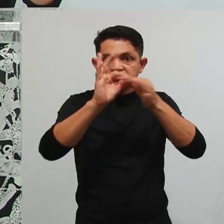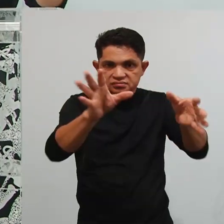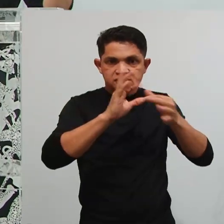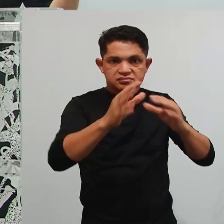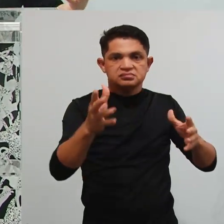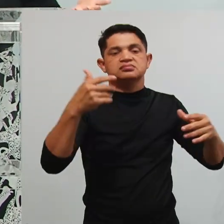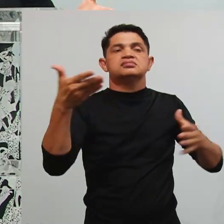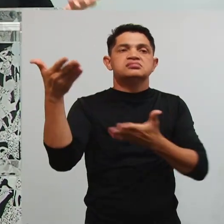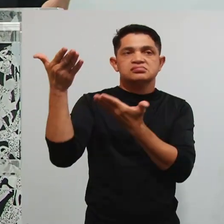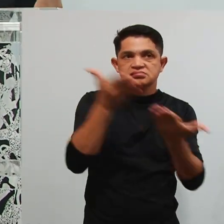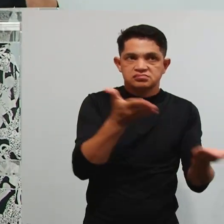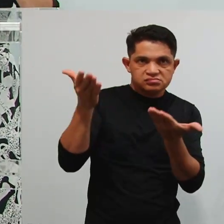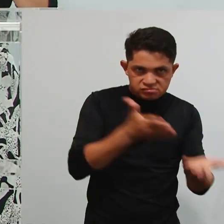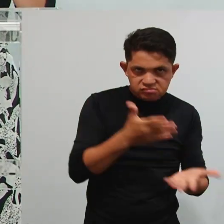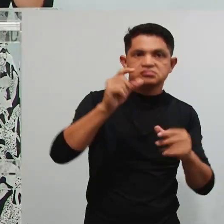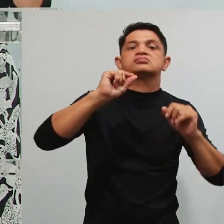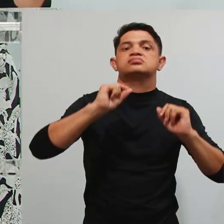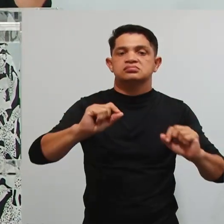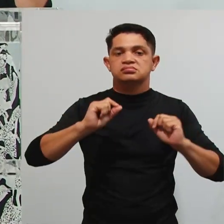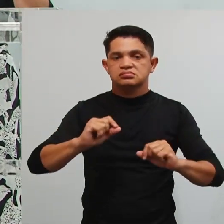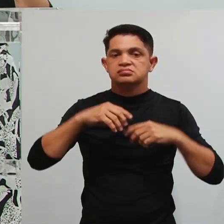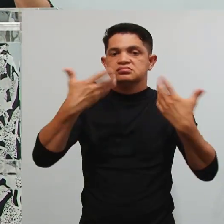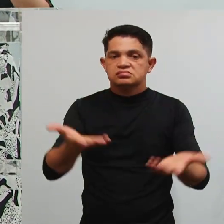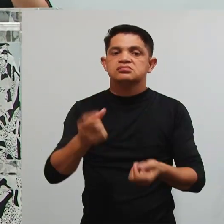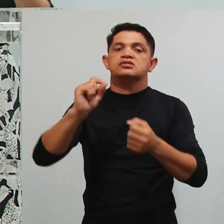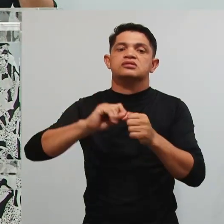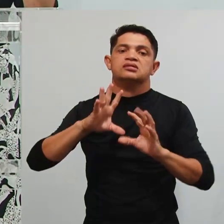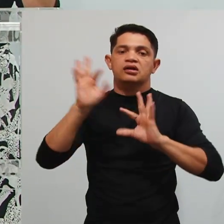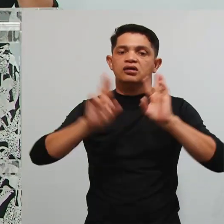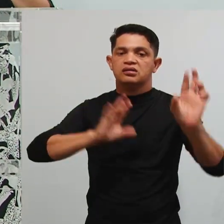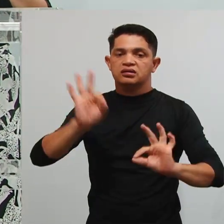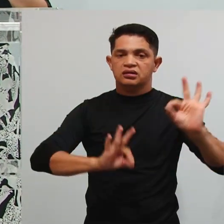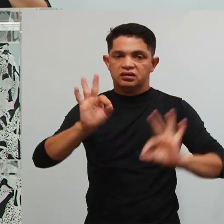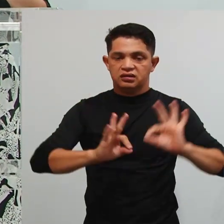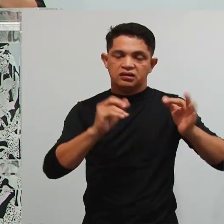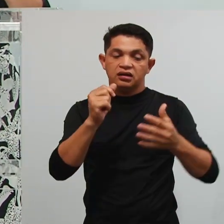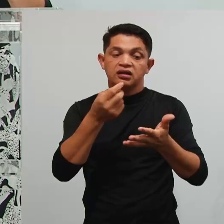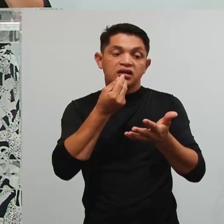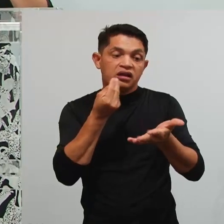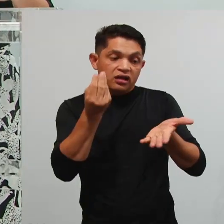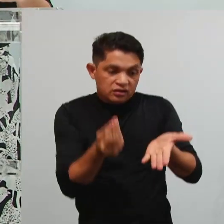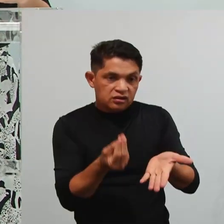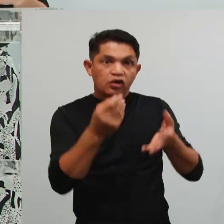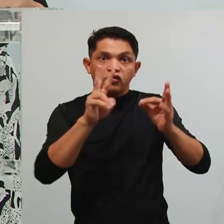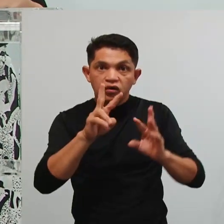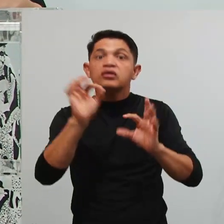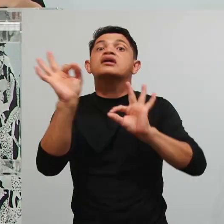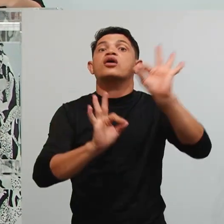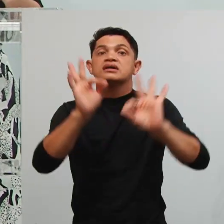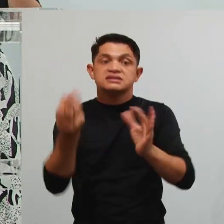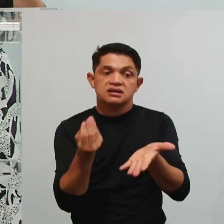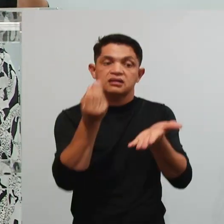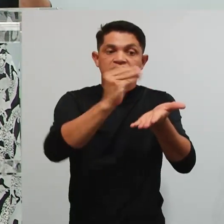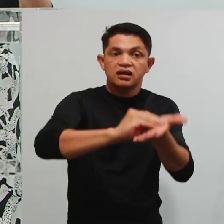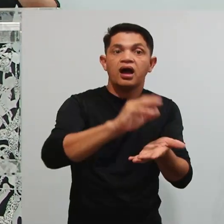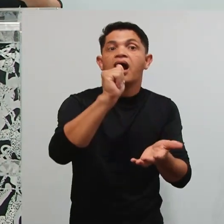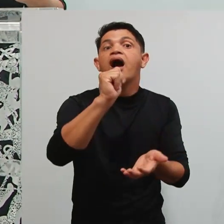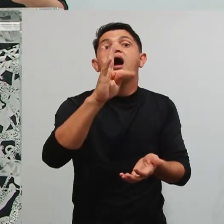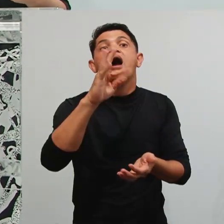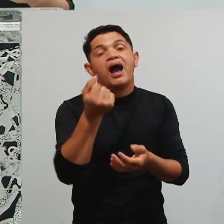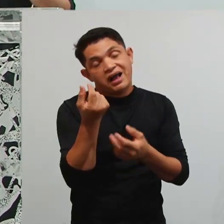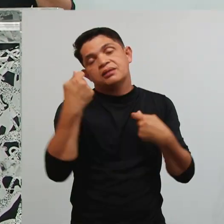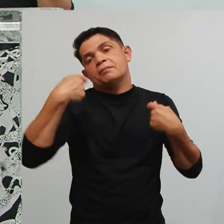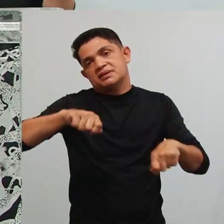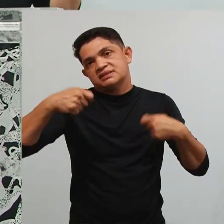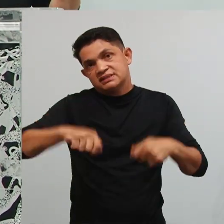demais presentes, né, na reunião, e eles vão ler a ata e ver se eles concordam com o registro. Porque, como eu disse,